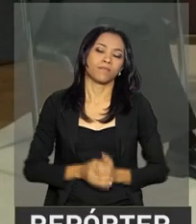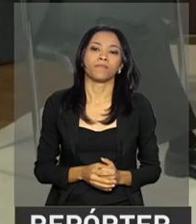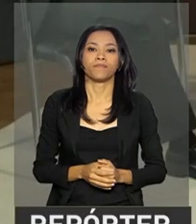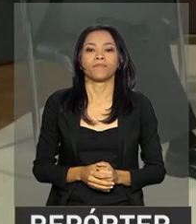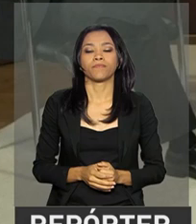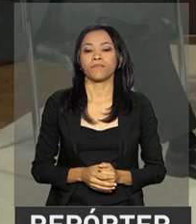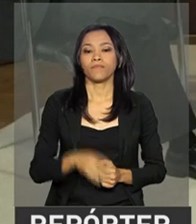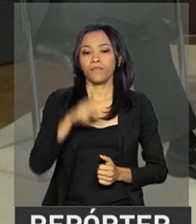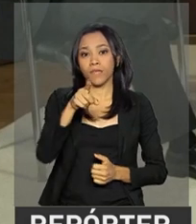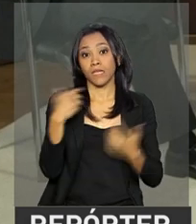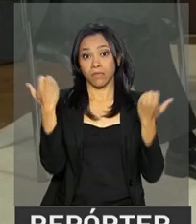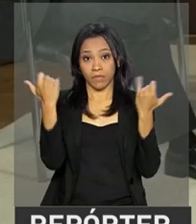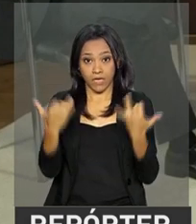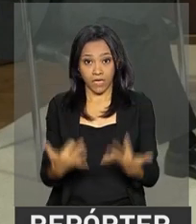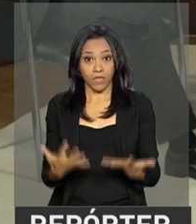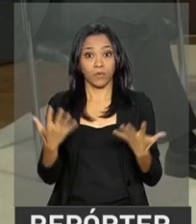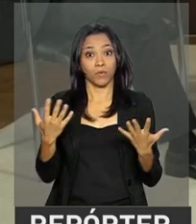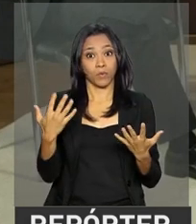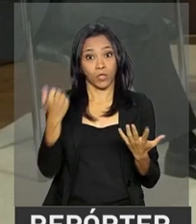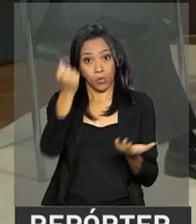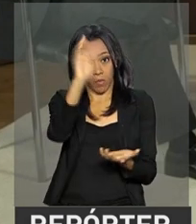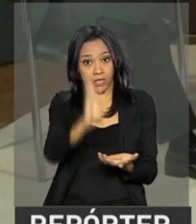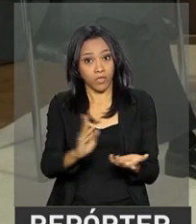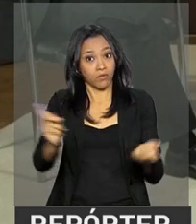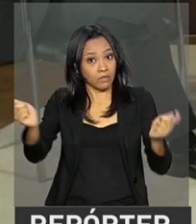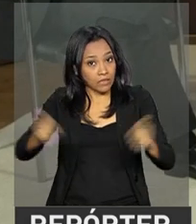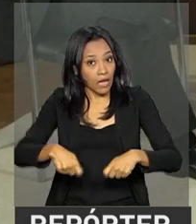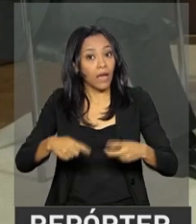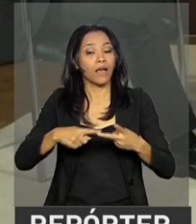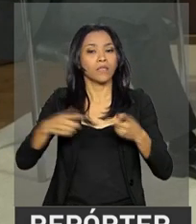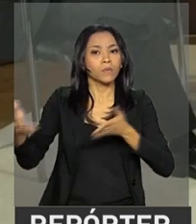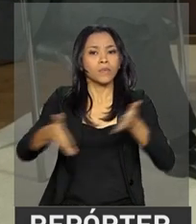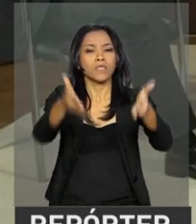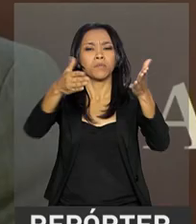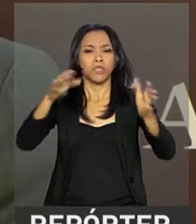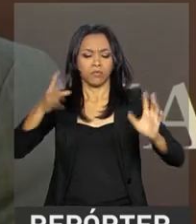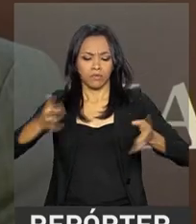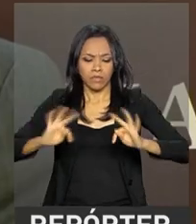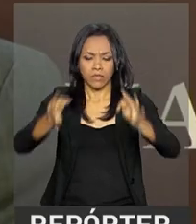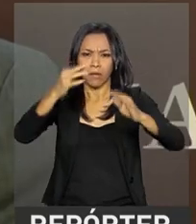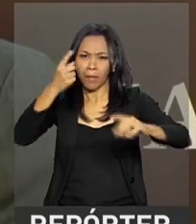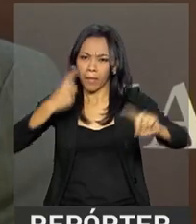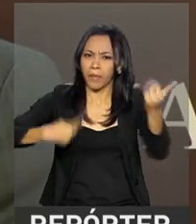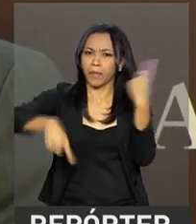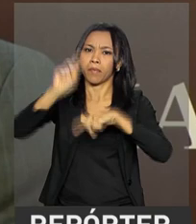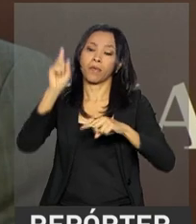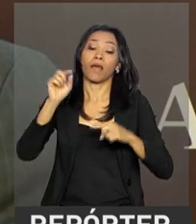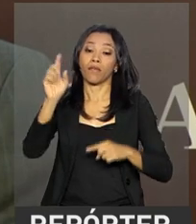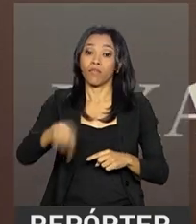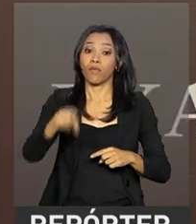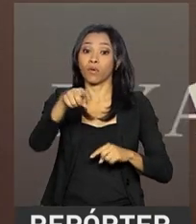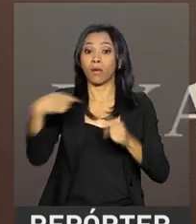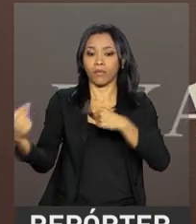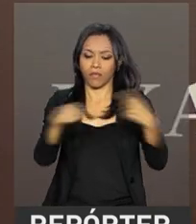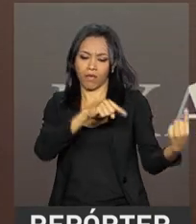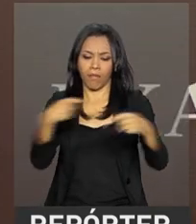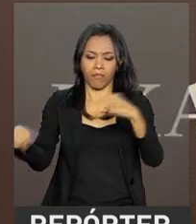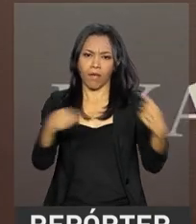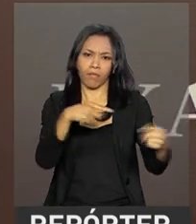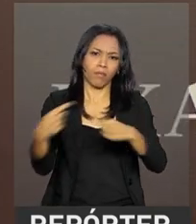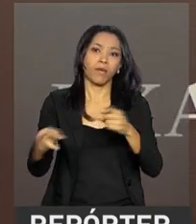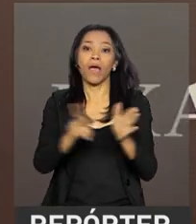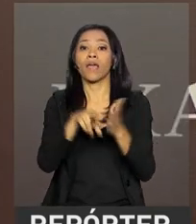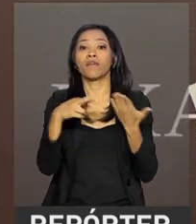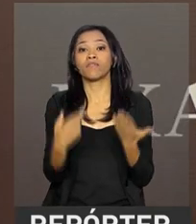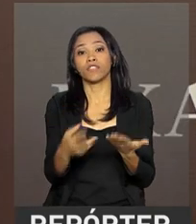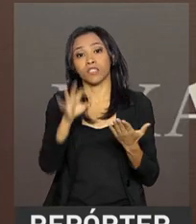Uma conversa sobre o Brasil possível, produtivo e no caminho da modernização. Assim foi o debate realizado por uma das maiores editoras do